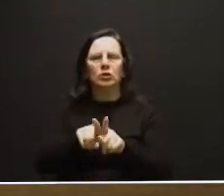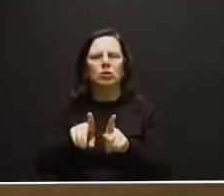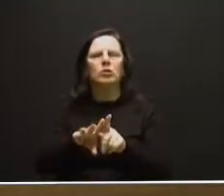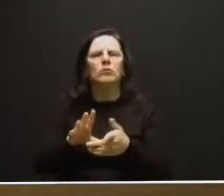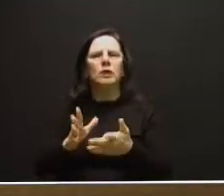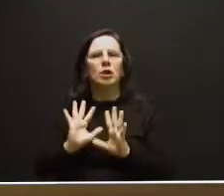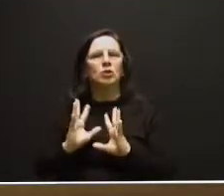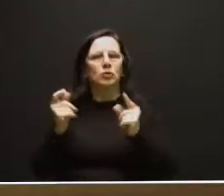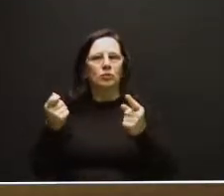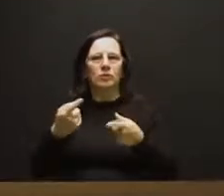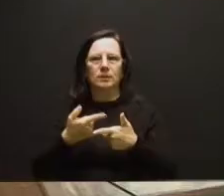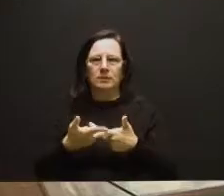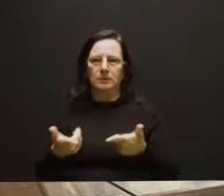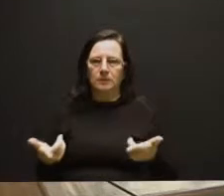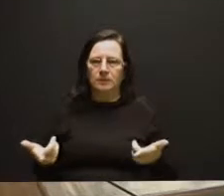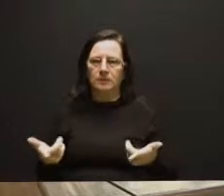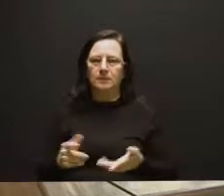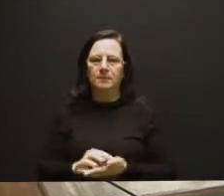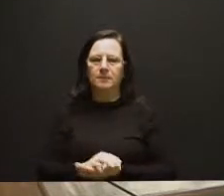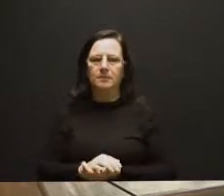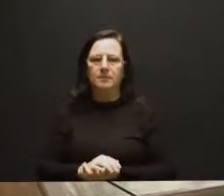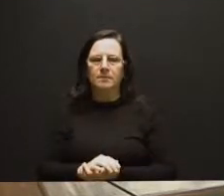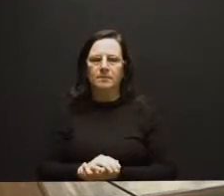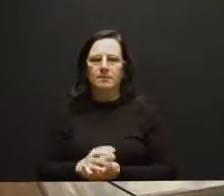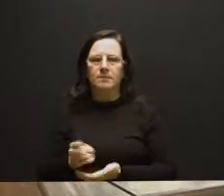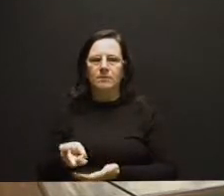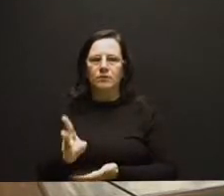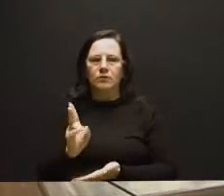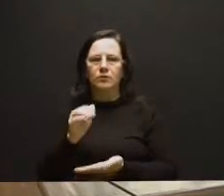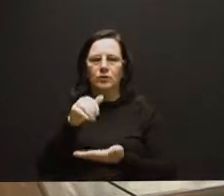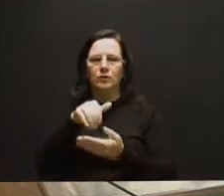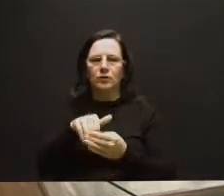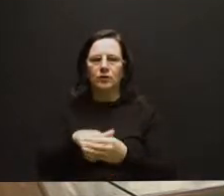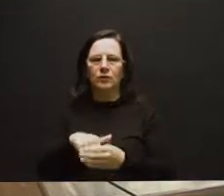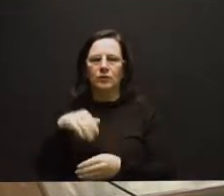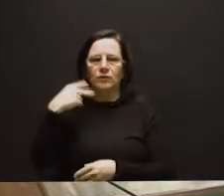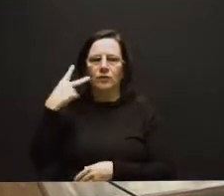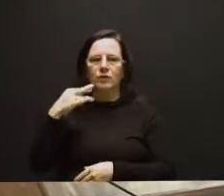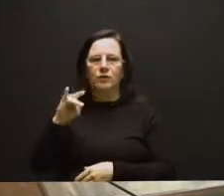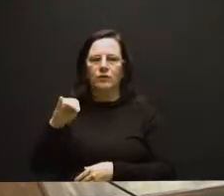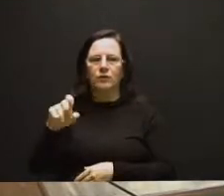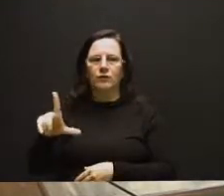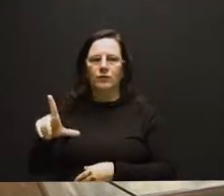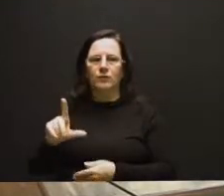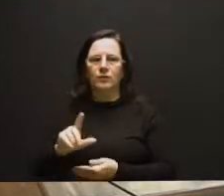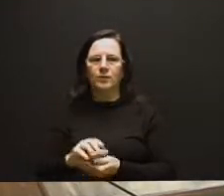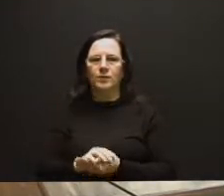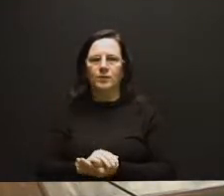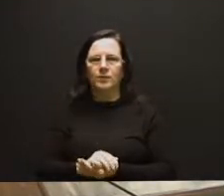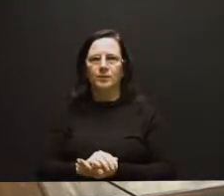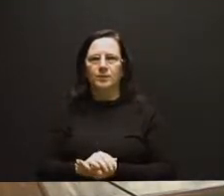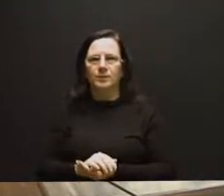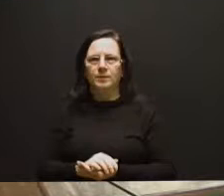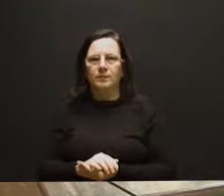é só o senhor presidente continua em votação com a palavra o vereador rafael tuca